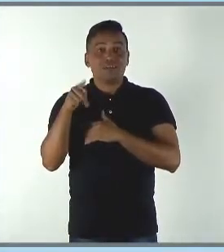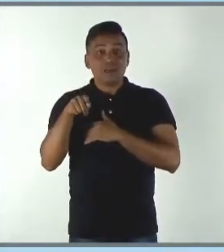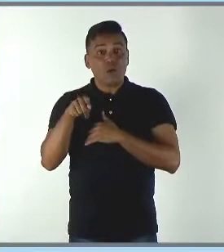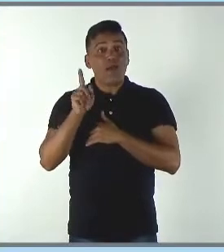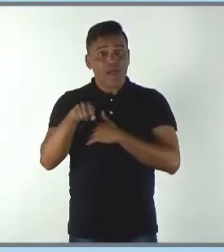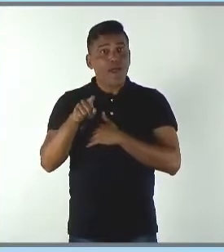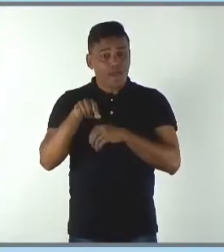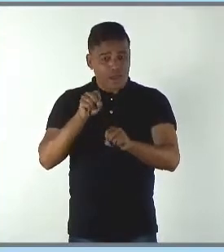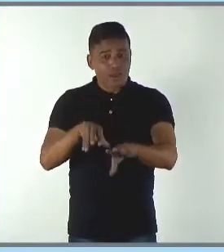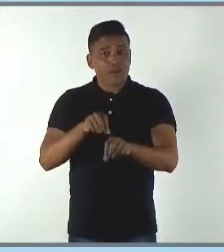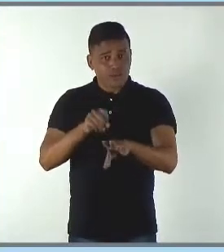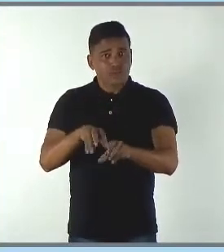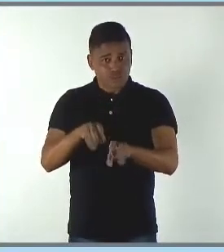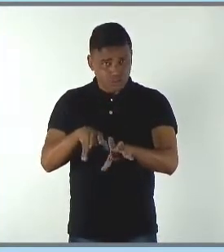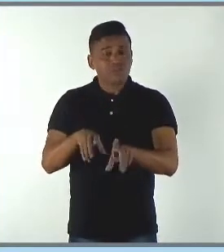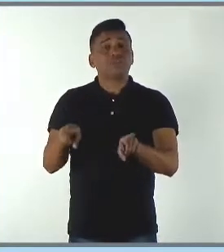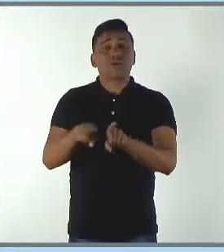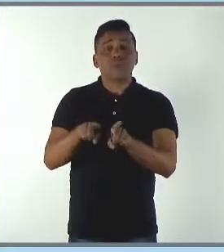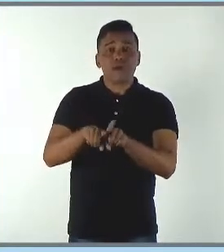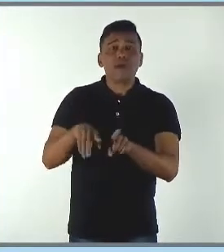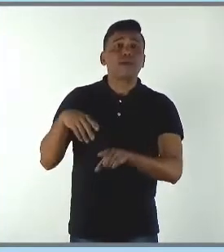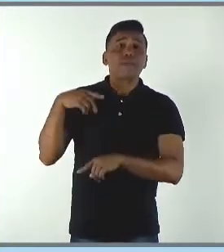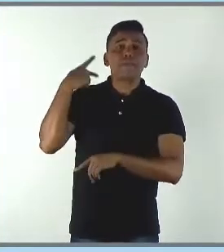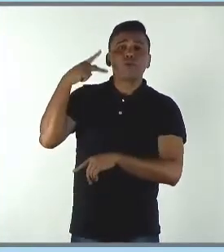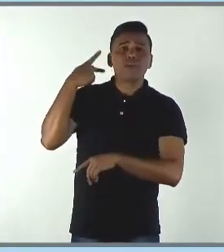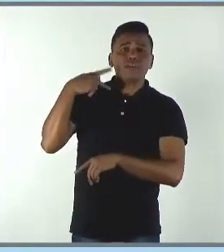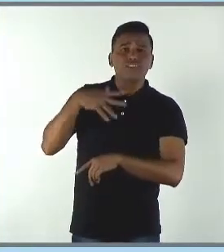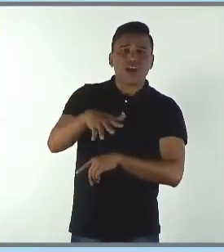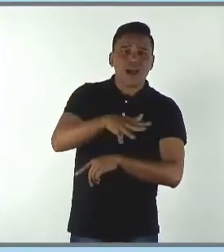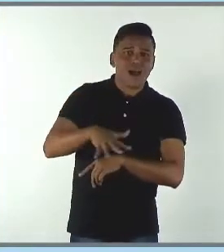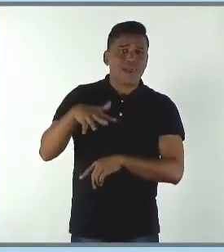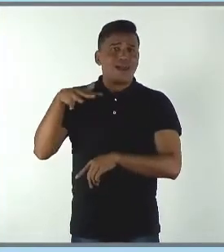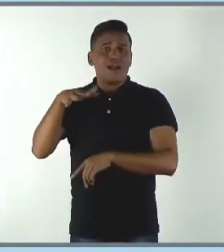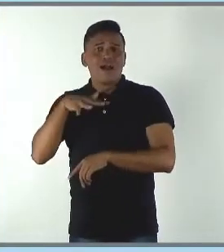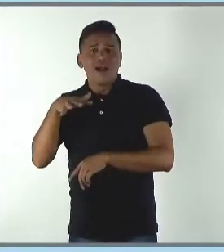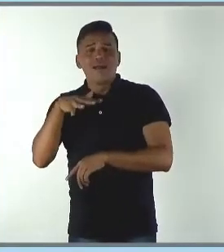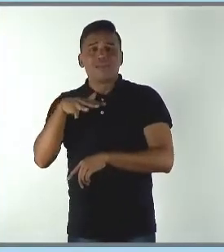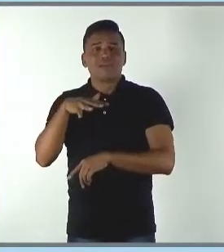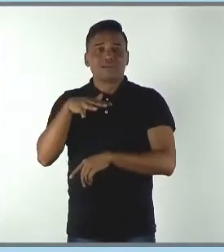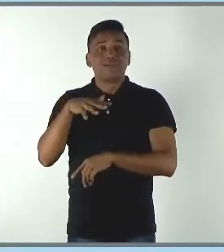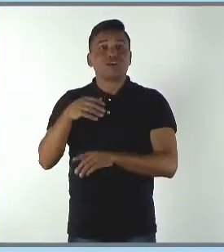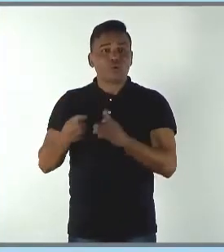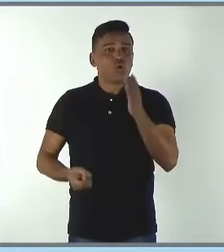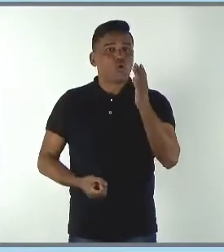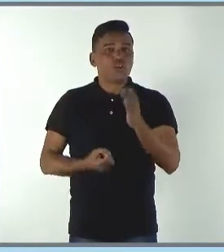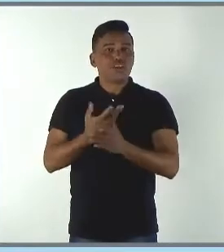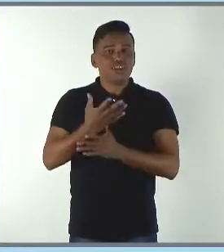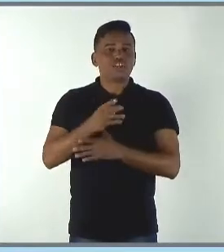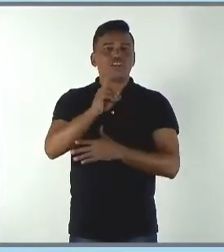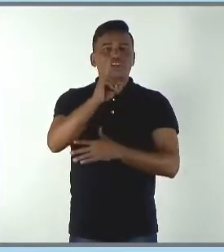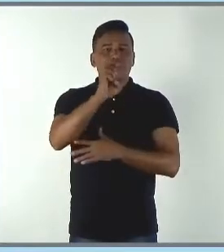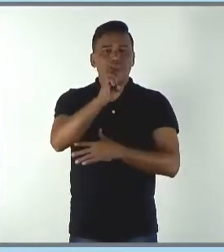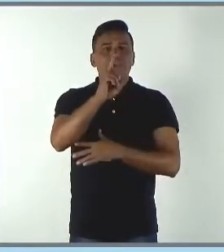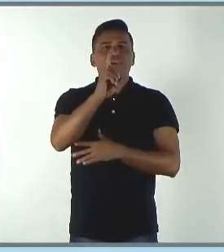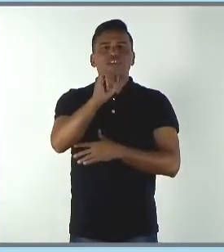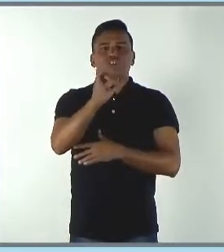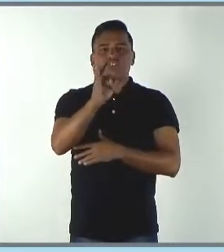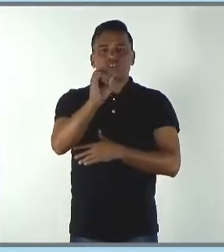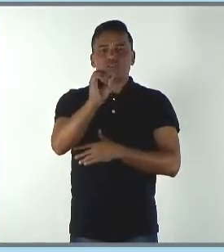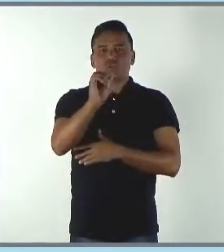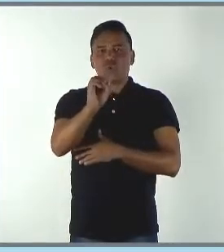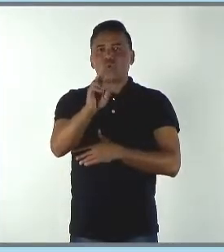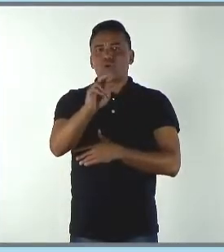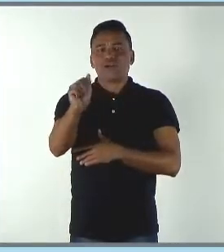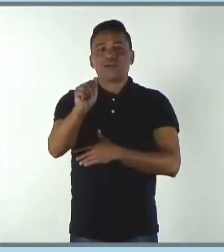política. Ora, a Masa já tinha isso desde a origem da própria editora. Ela sabe que tem que contar uma história que o seu